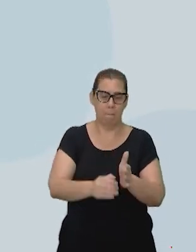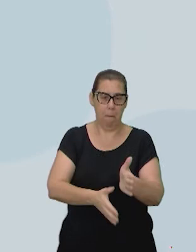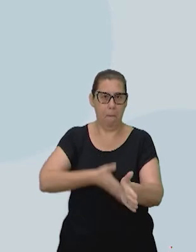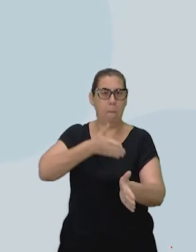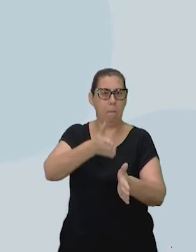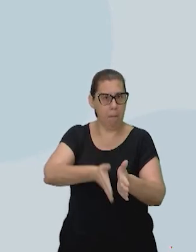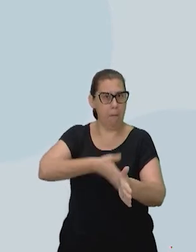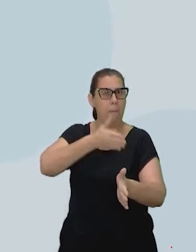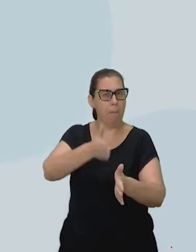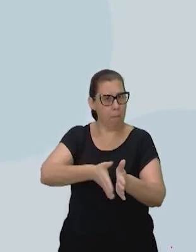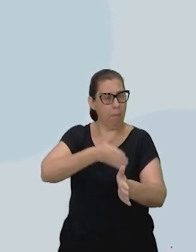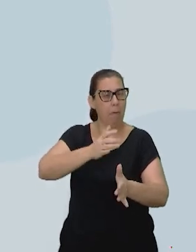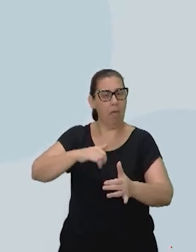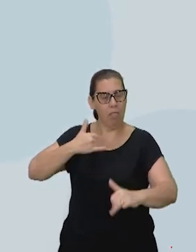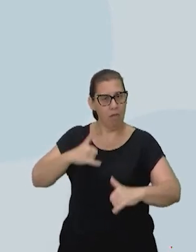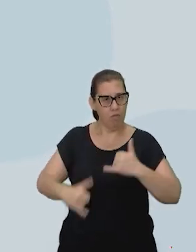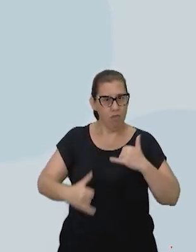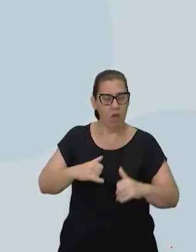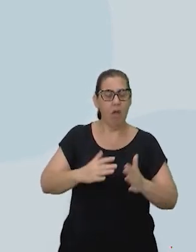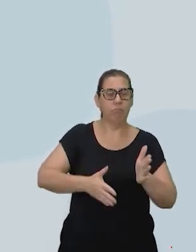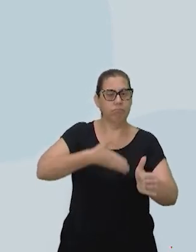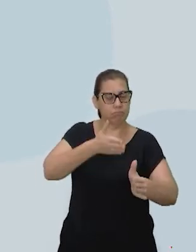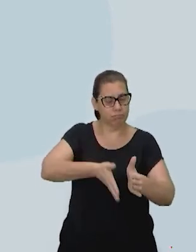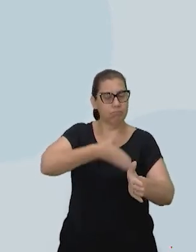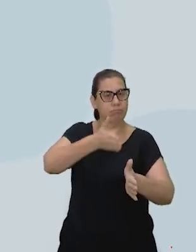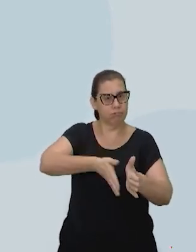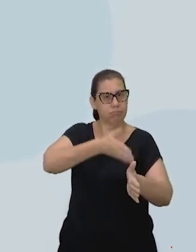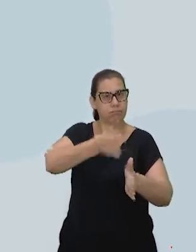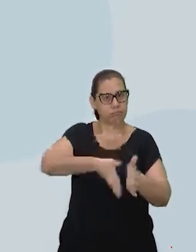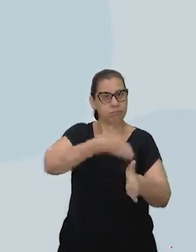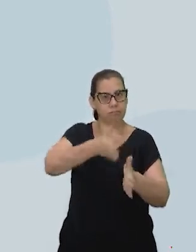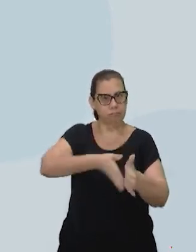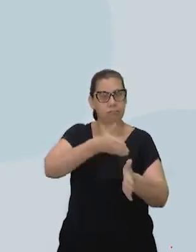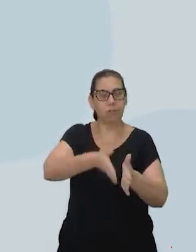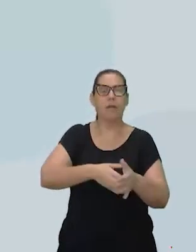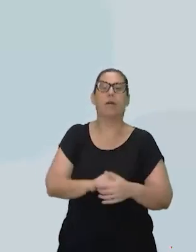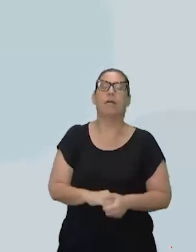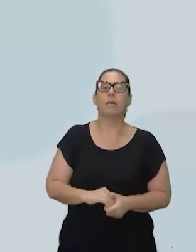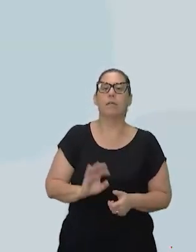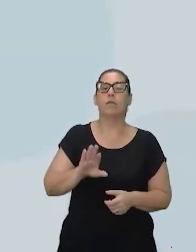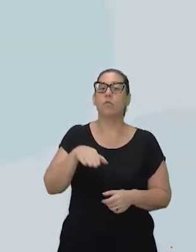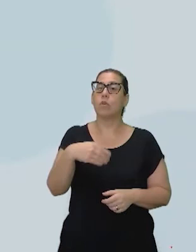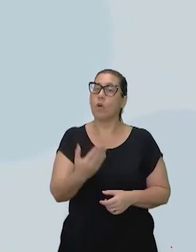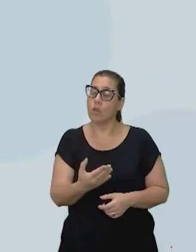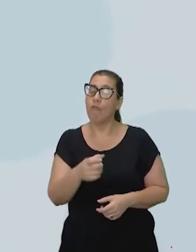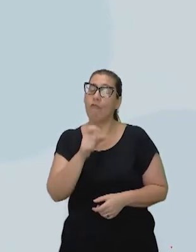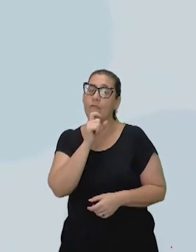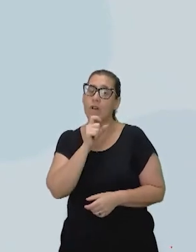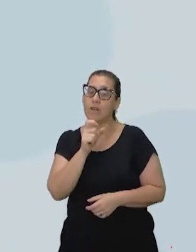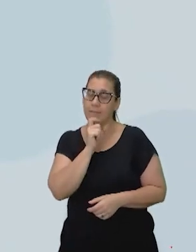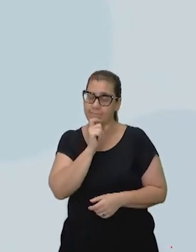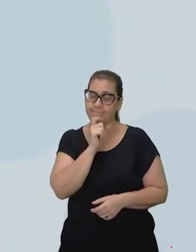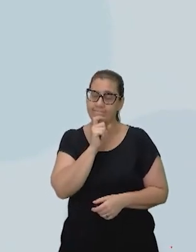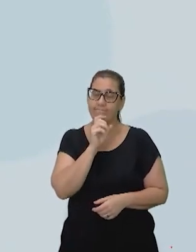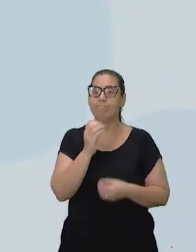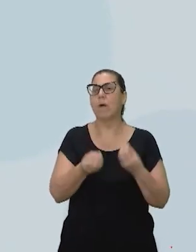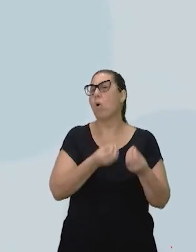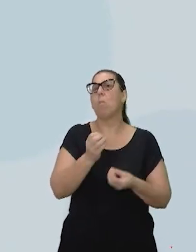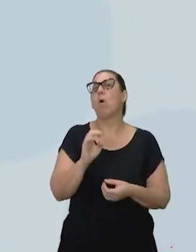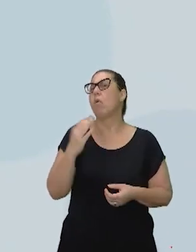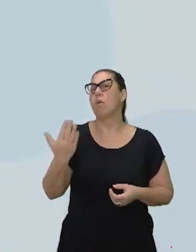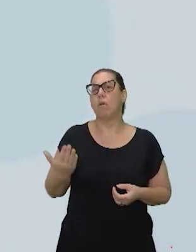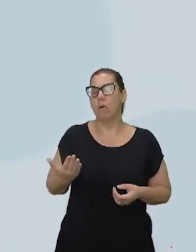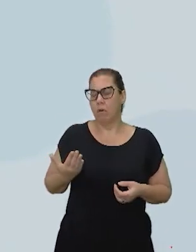trabalho, em movimento, e uma parte é transformada em fonte fria. Só que isso acontece